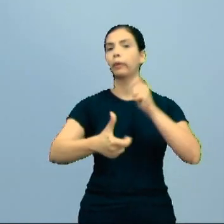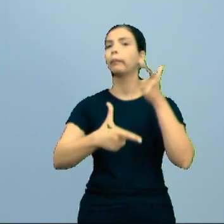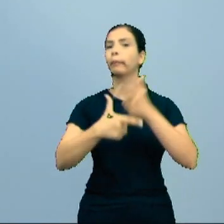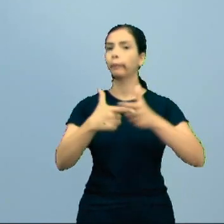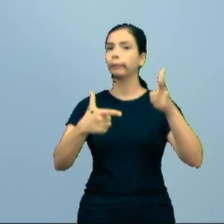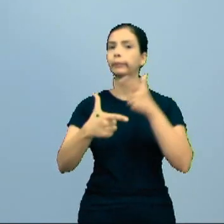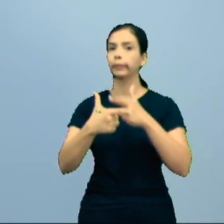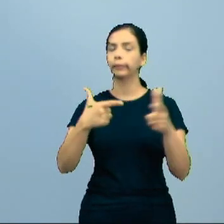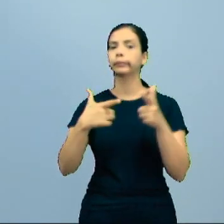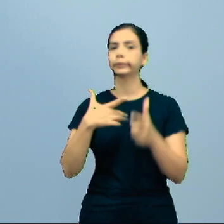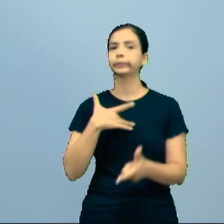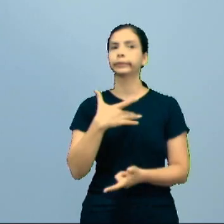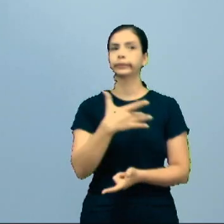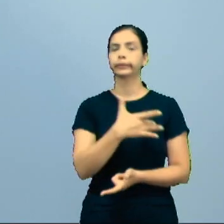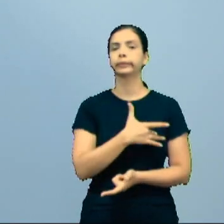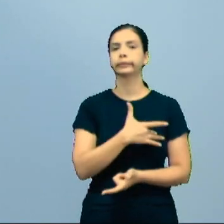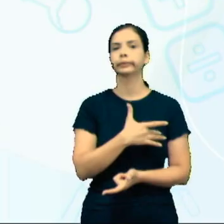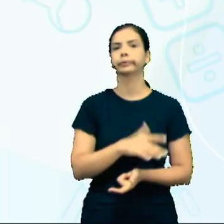saúde.